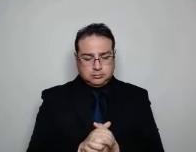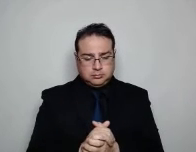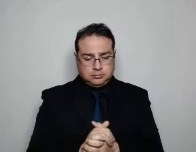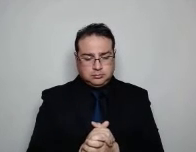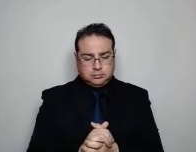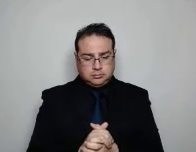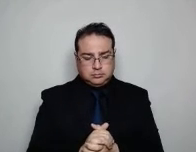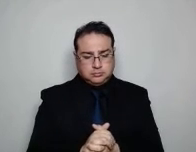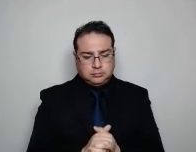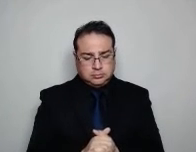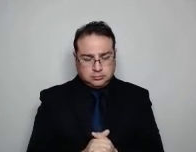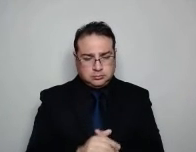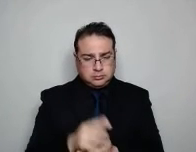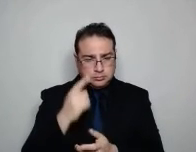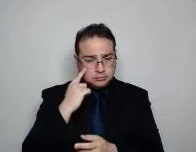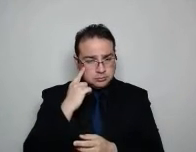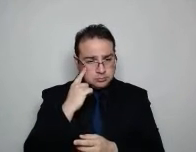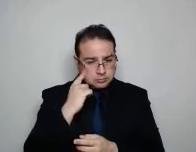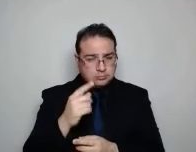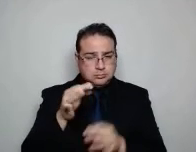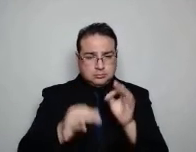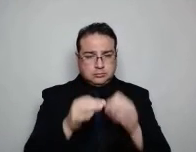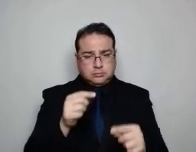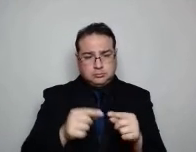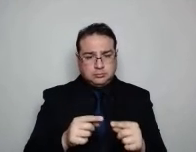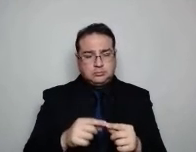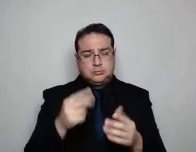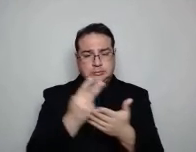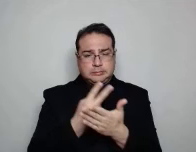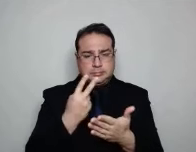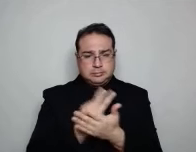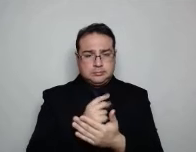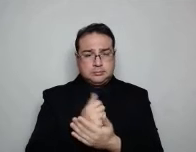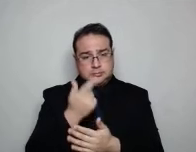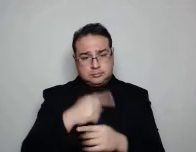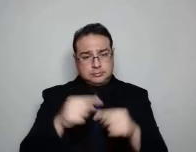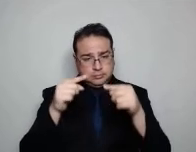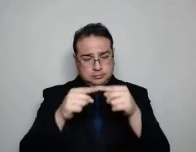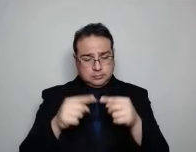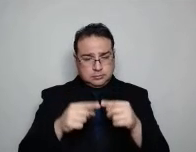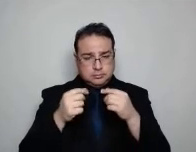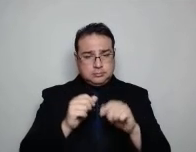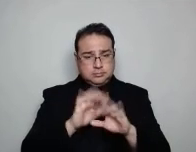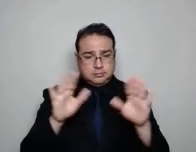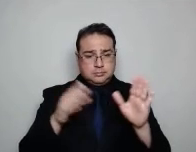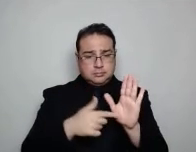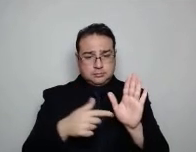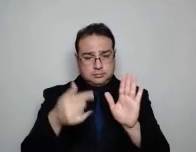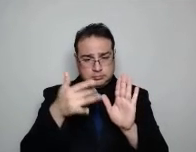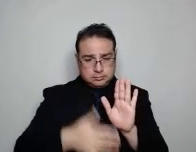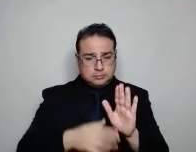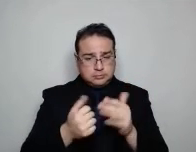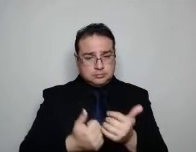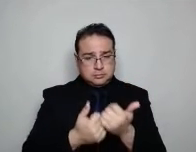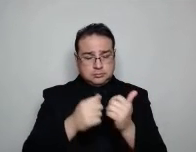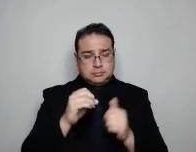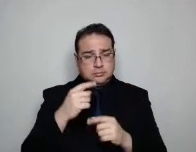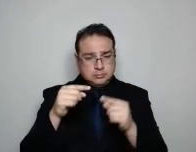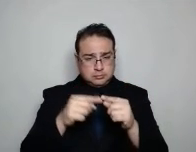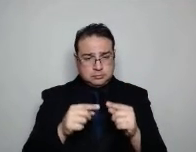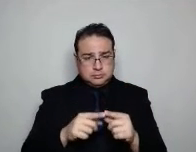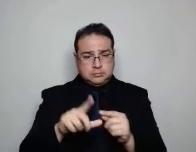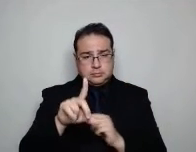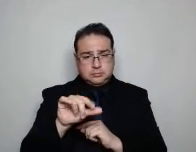na exurgial para que sejam julgados improcedentes. Outro ponto que eu também deixei passar batido na sustentação é que o laudo